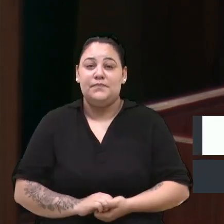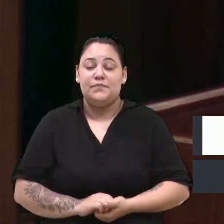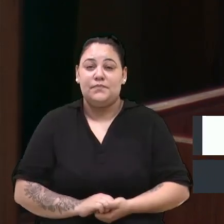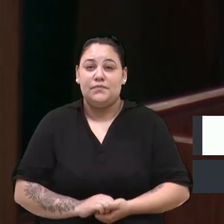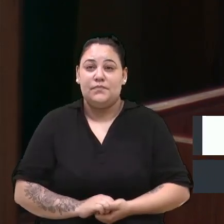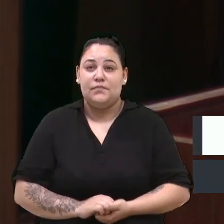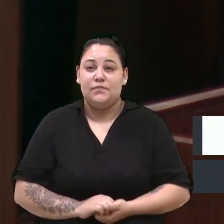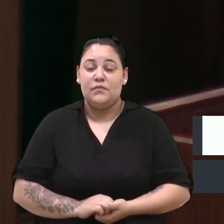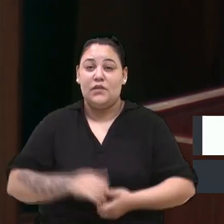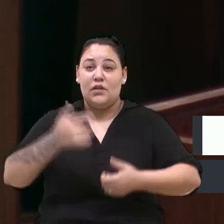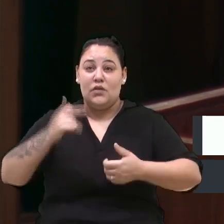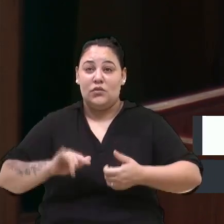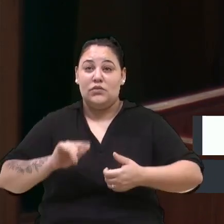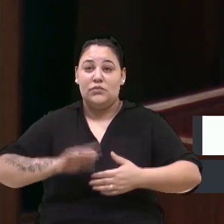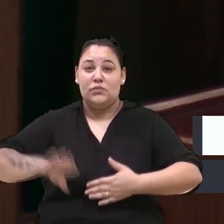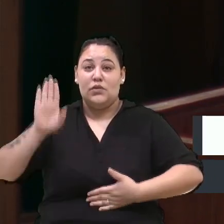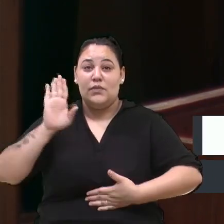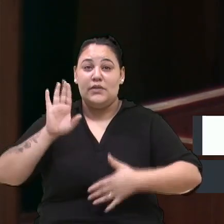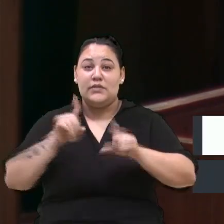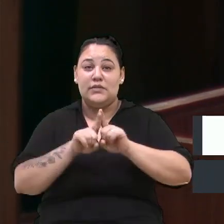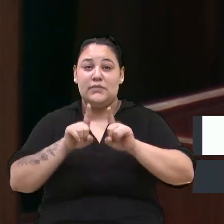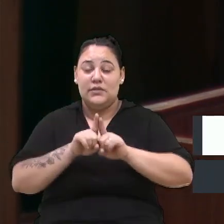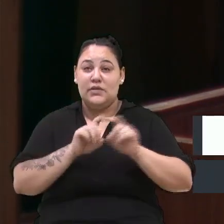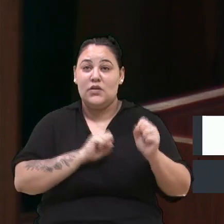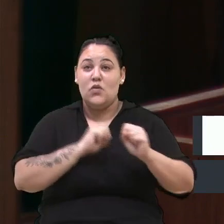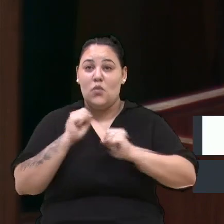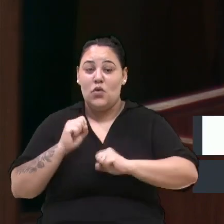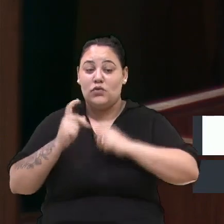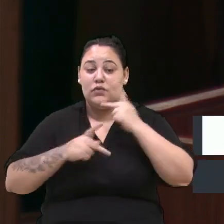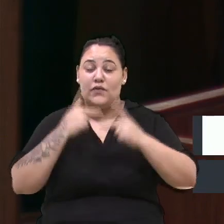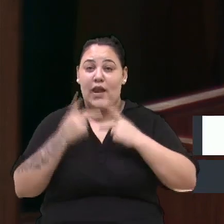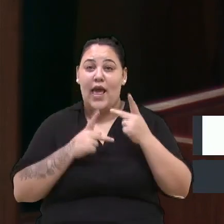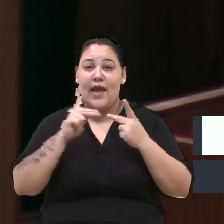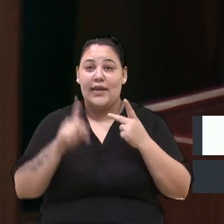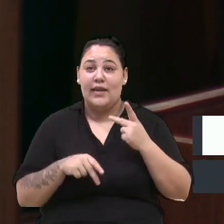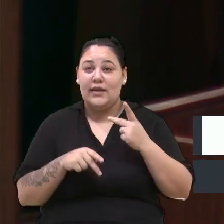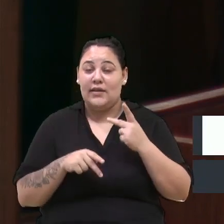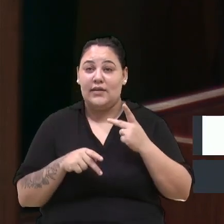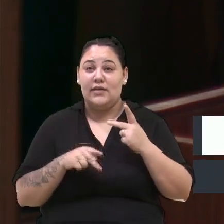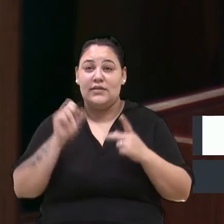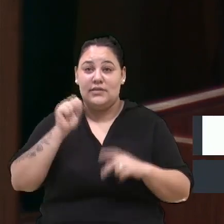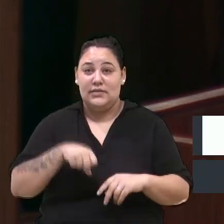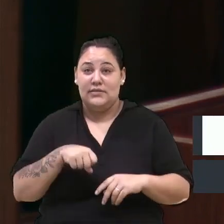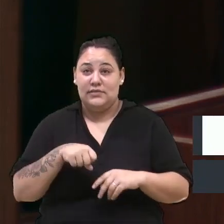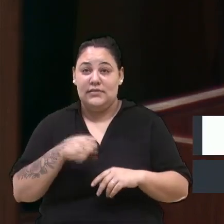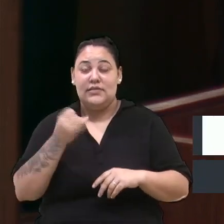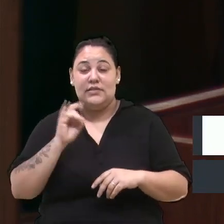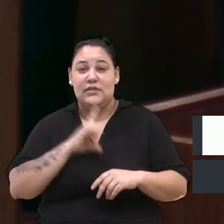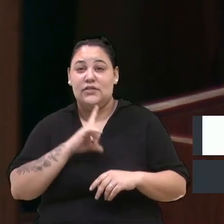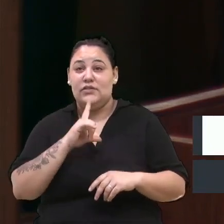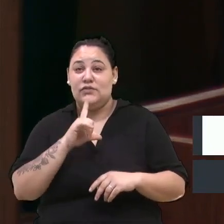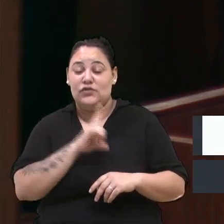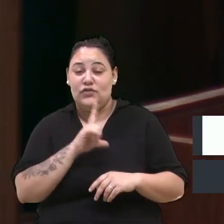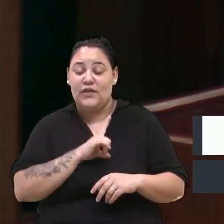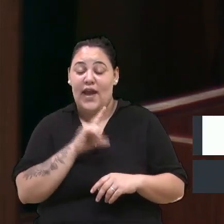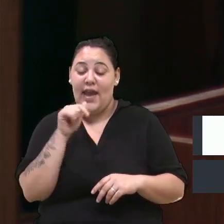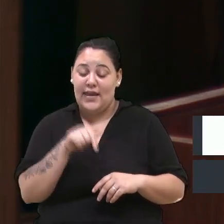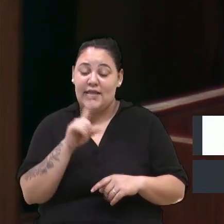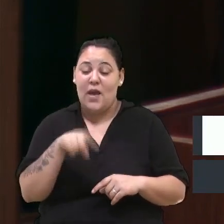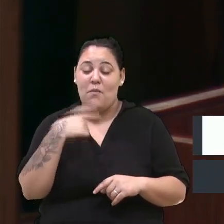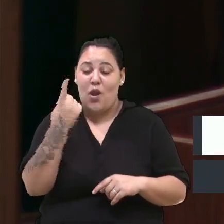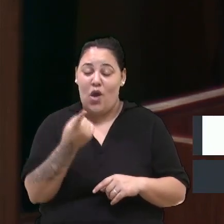A outra promessa que posso dizer que essa sim, se eu não estiver mais aqui na próxima